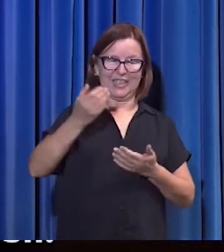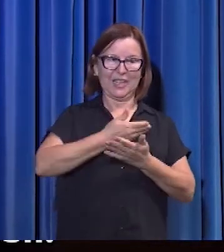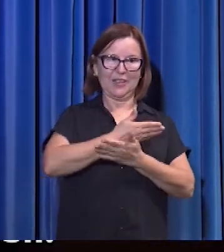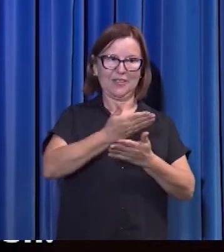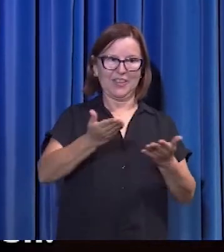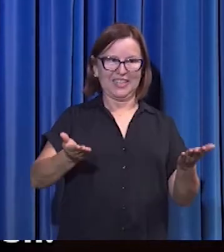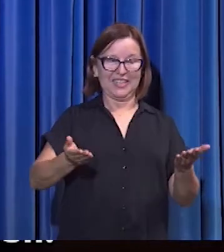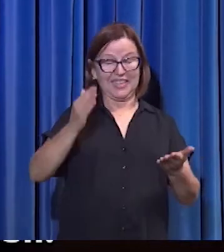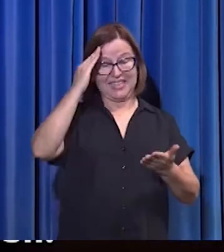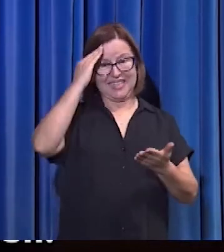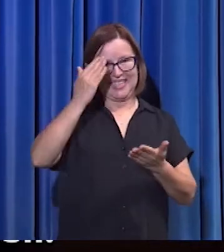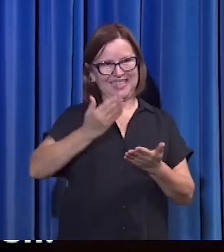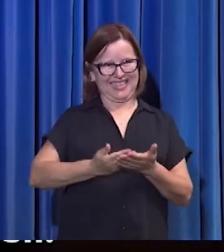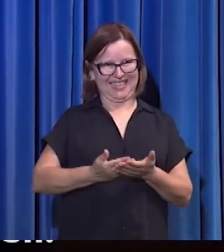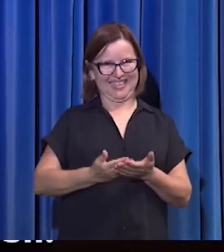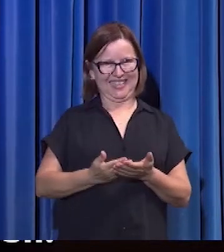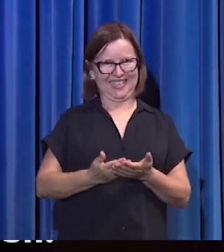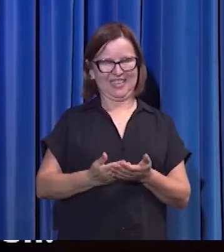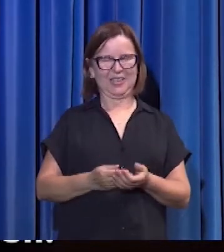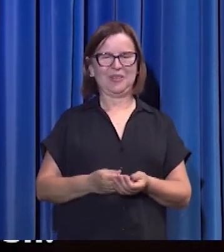vós creiais.